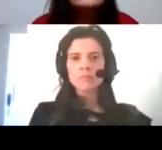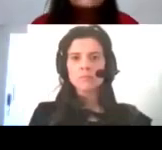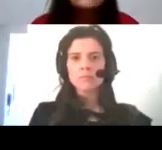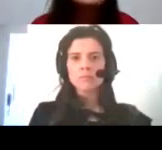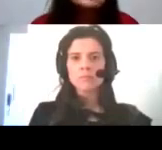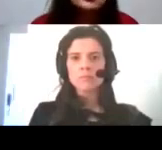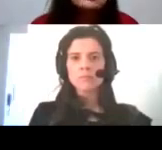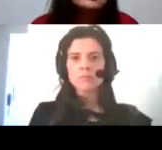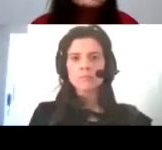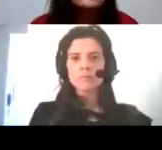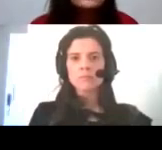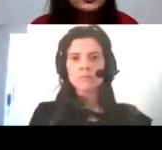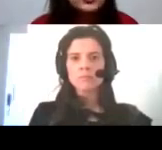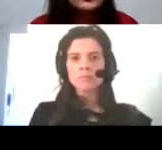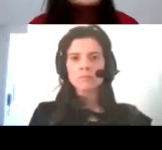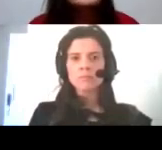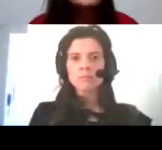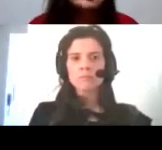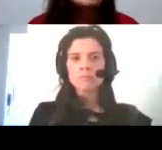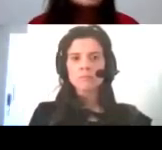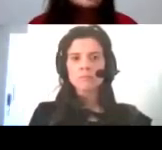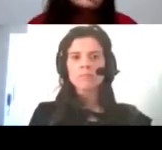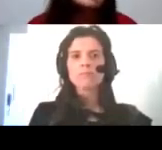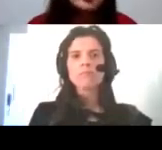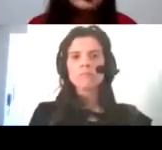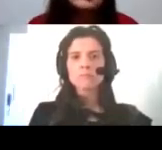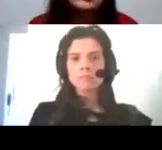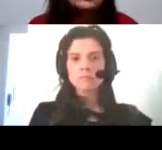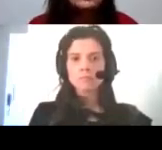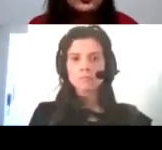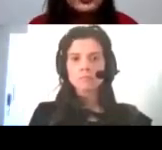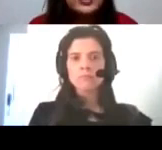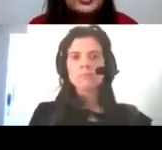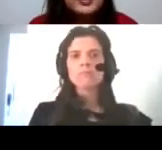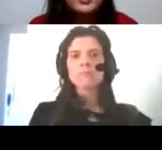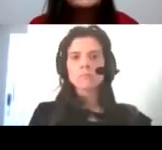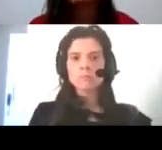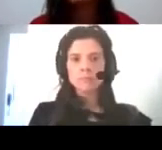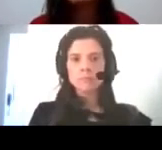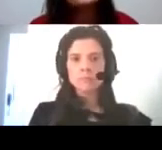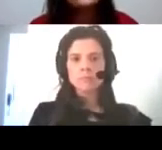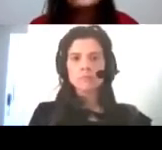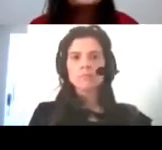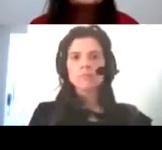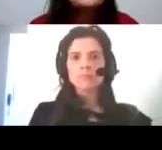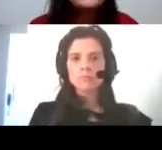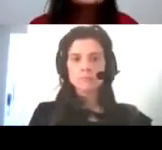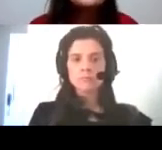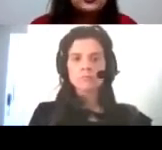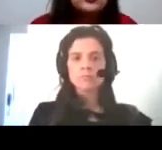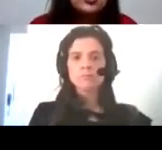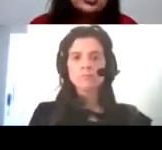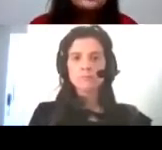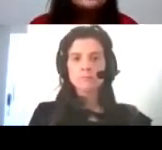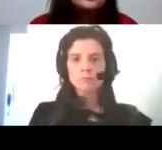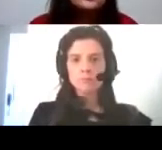externos, vão ter direito sim ao FGTS, vão ter o recolhimento do INSS por não fazer parte